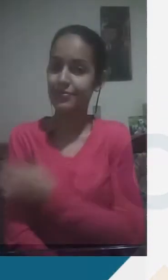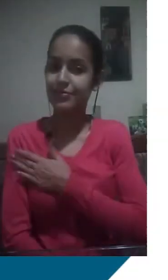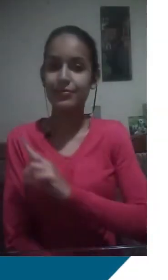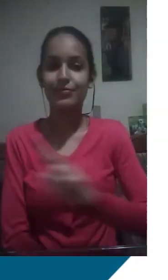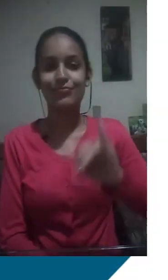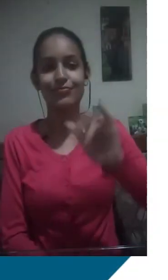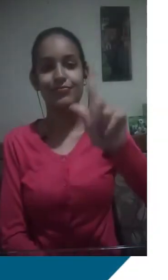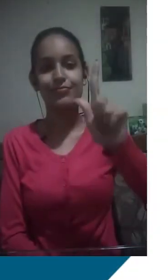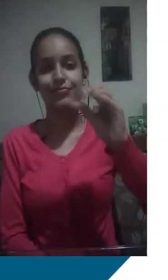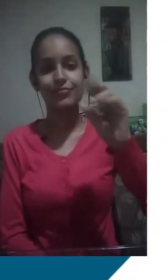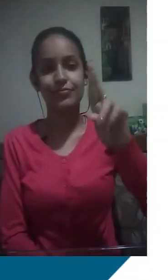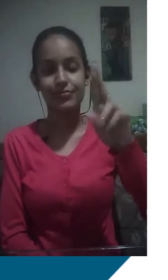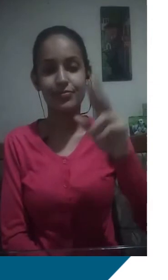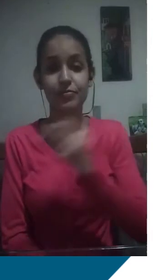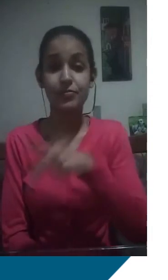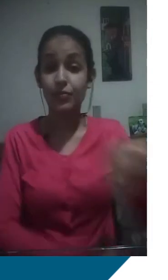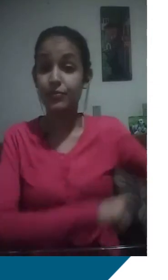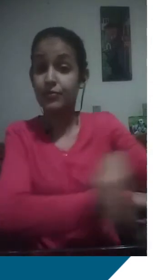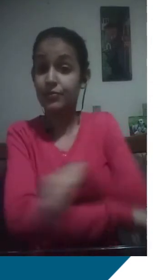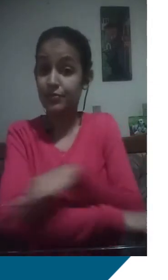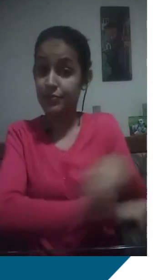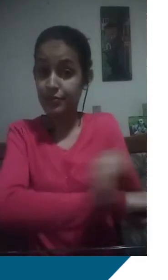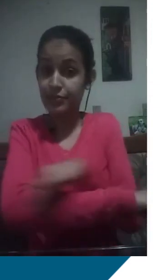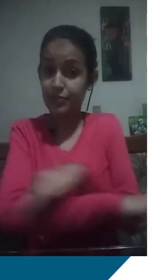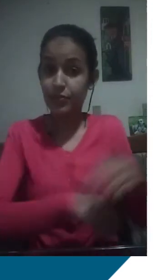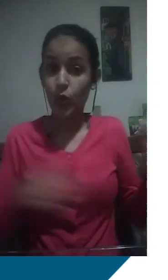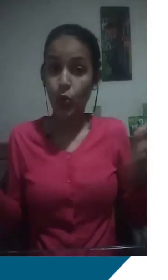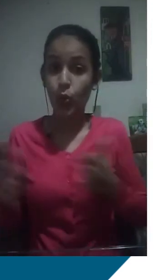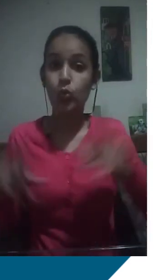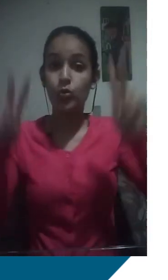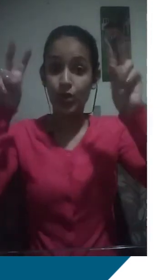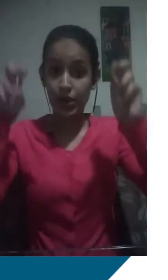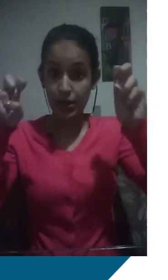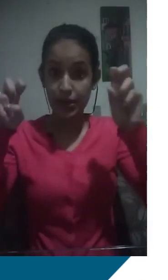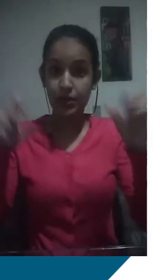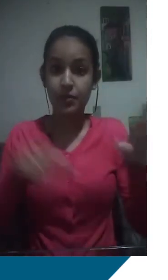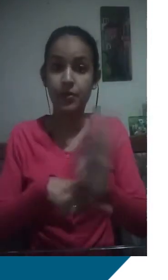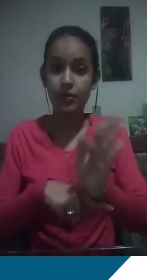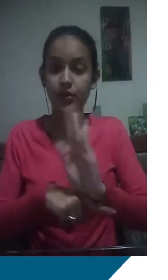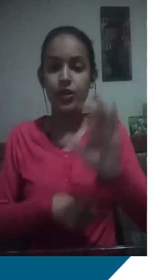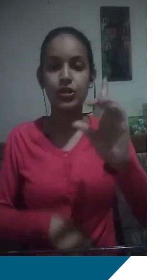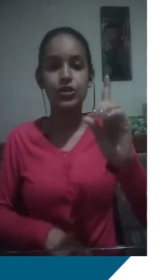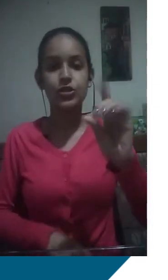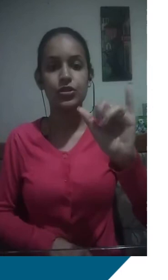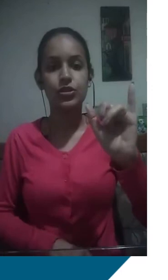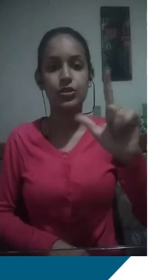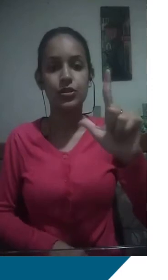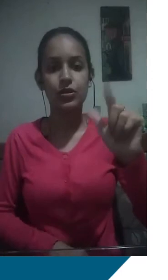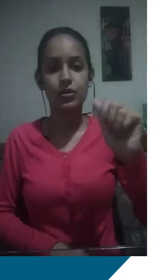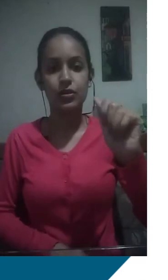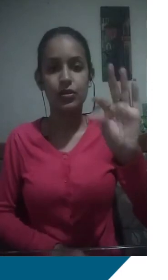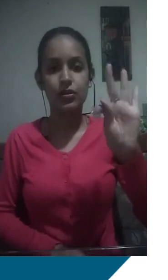Fala galera, meu nome é Igor, eu sou mediador de física do pré-vestibular social do CEDERJ e hoje a gente vai falar sobre dilatação térmica.